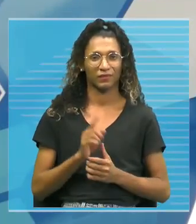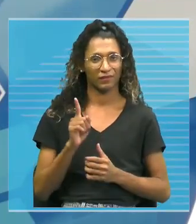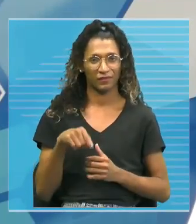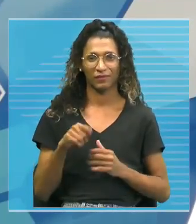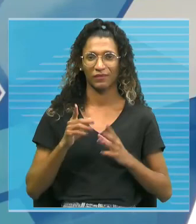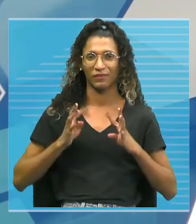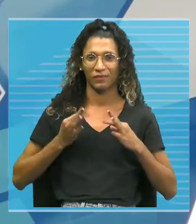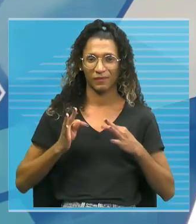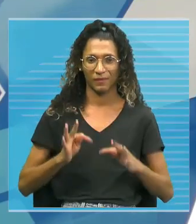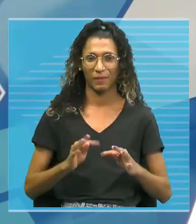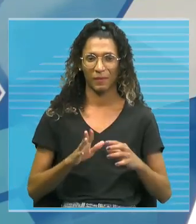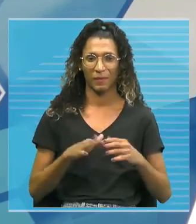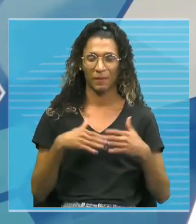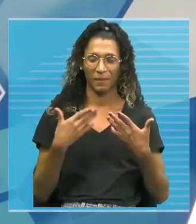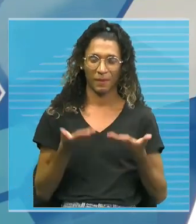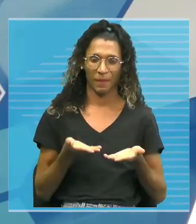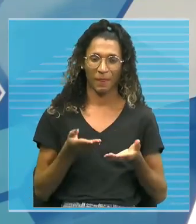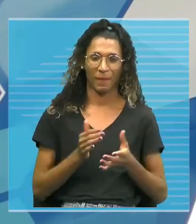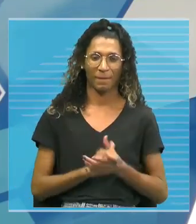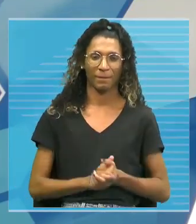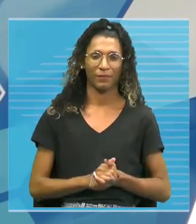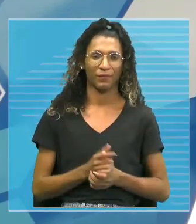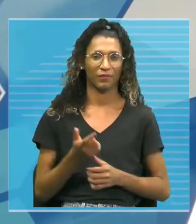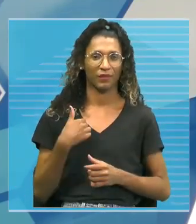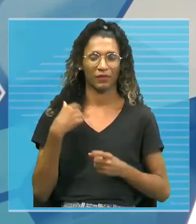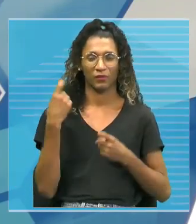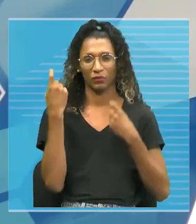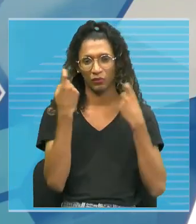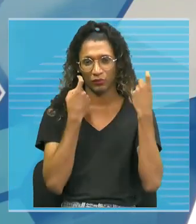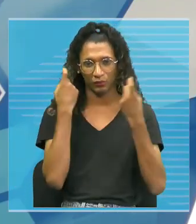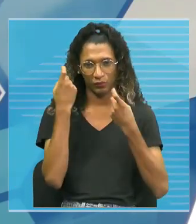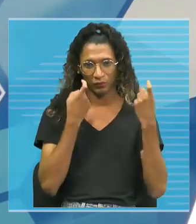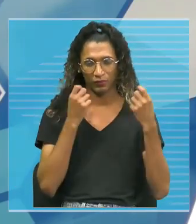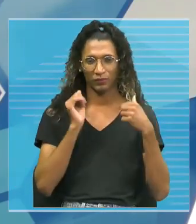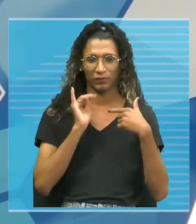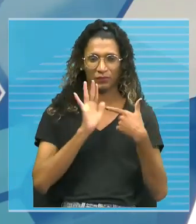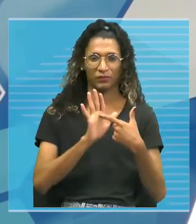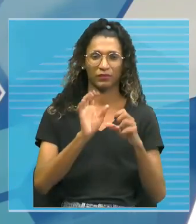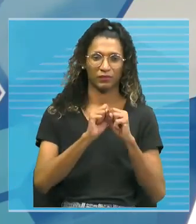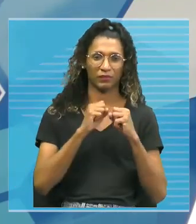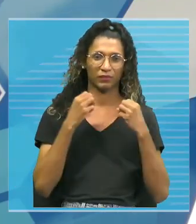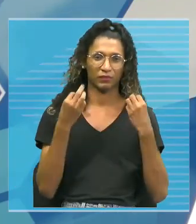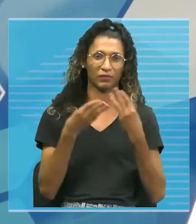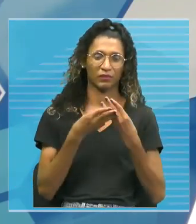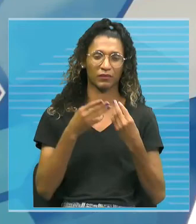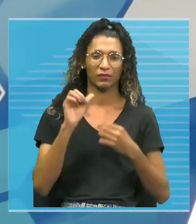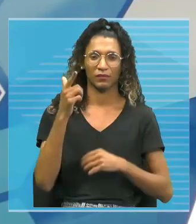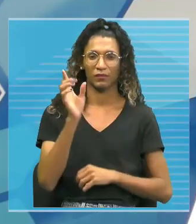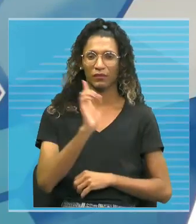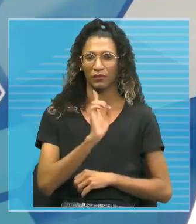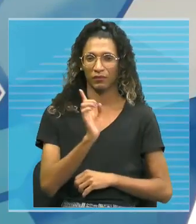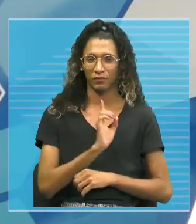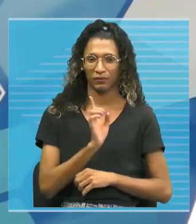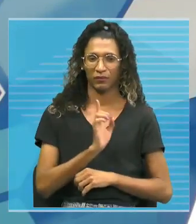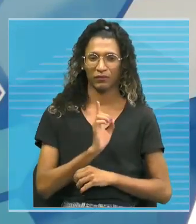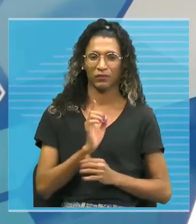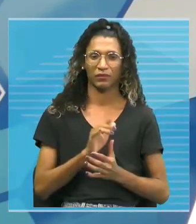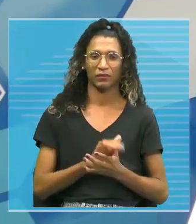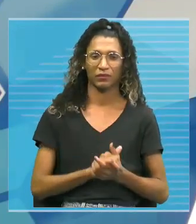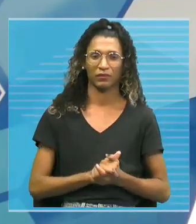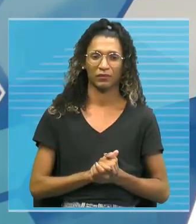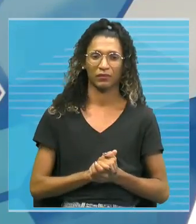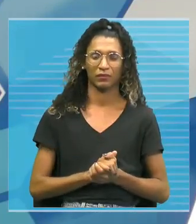Tecnologia. E para completar, eu nem me preocupo em passar o slide para o outro, não. Eu passo aqui pelo relógio.